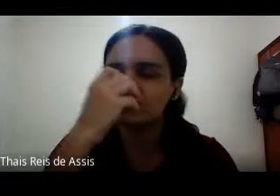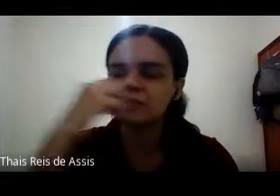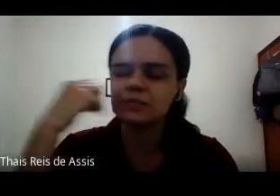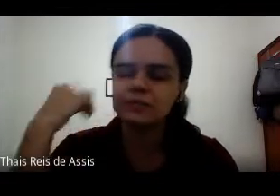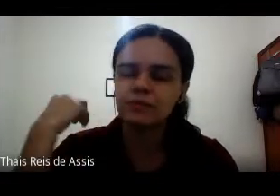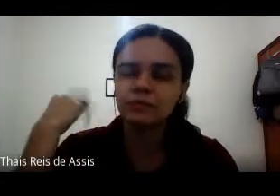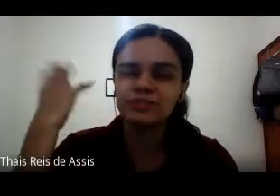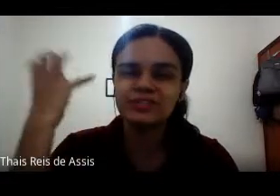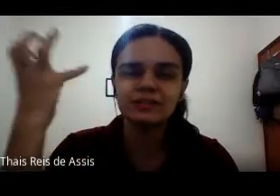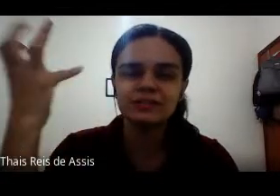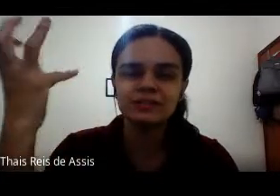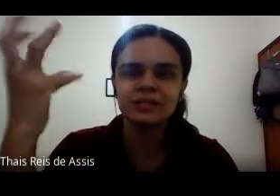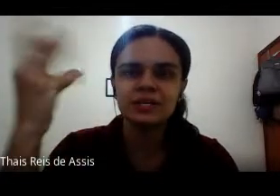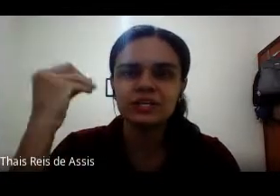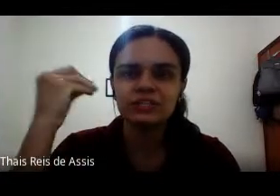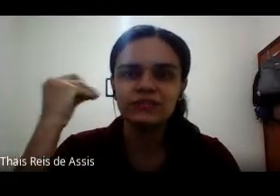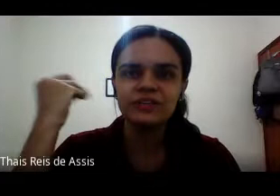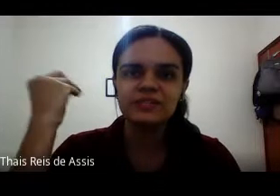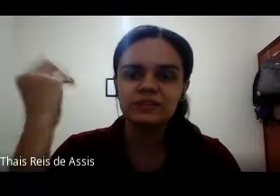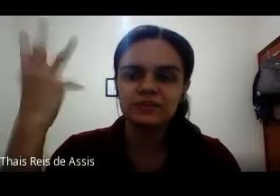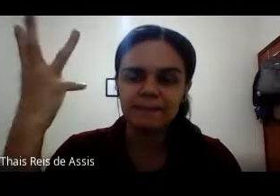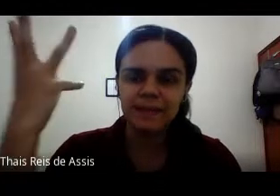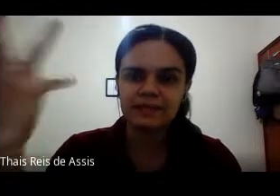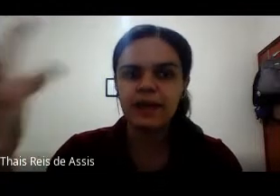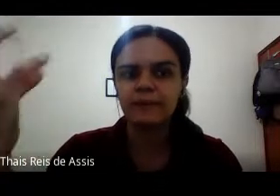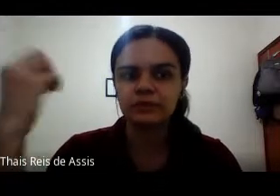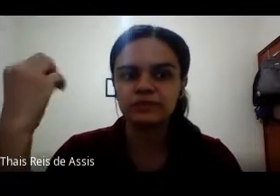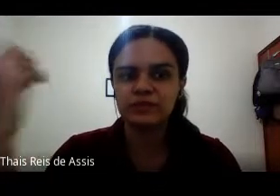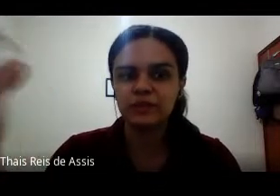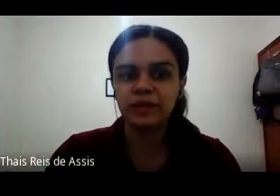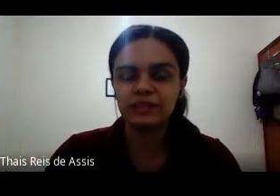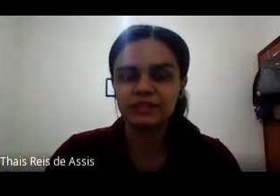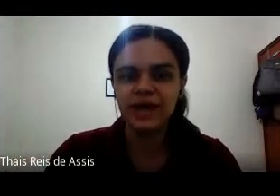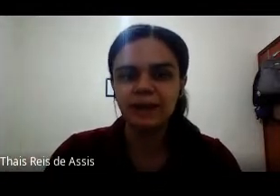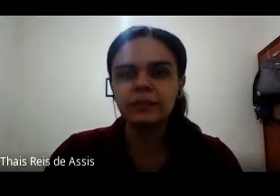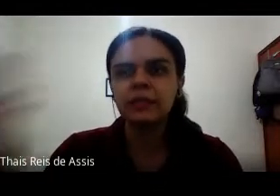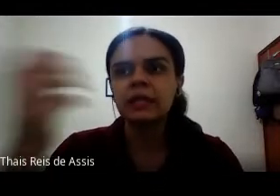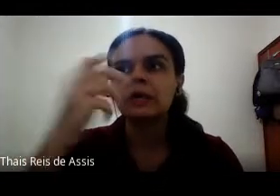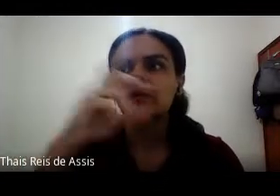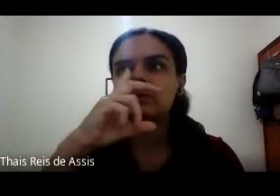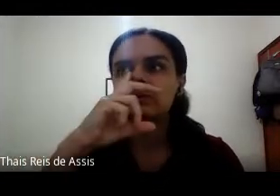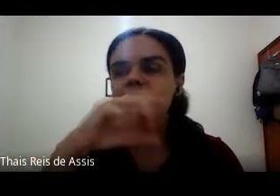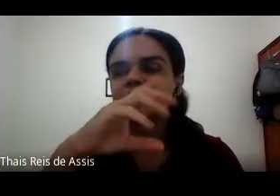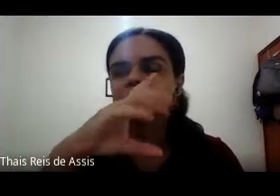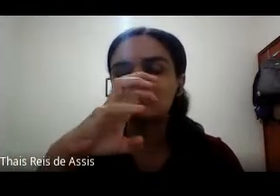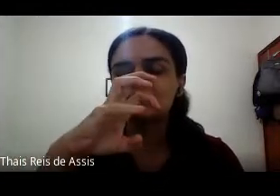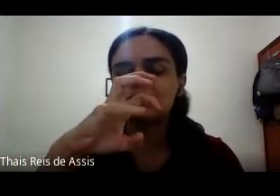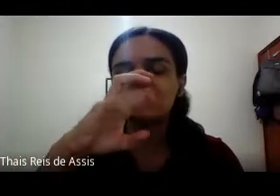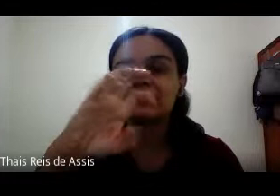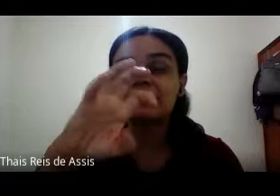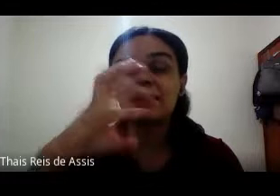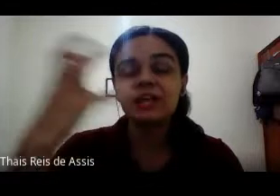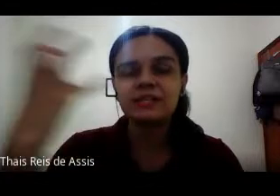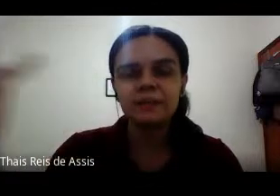usando coisas que são muito distantes, difíceis de você pensar, de você concretizar. Nesse contexto, o professor,